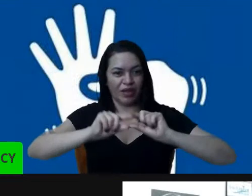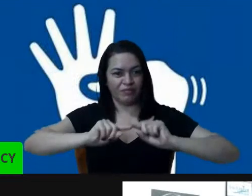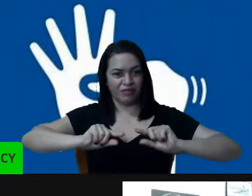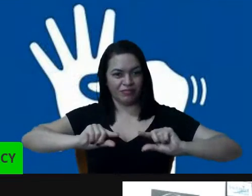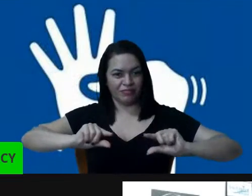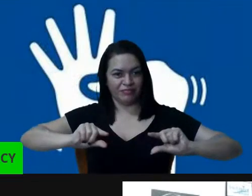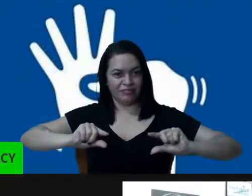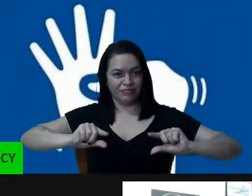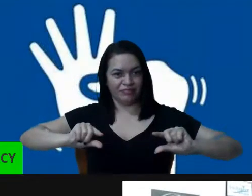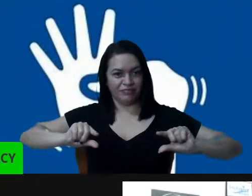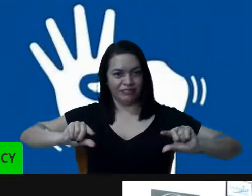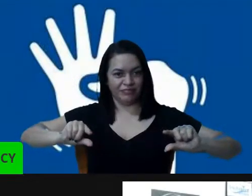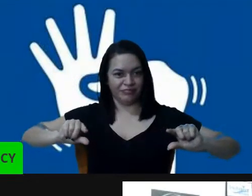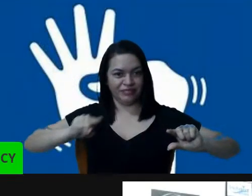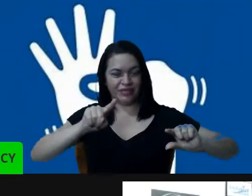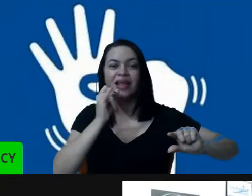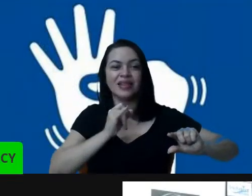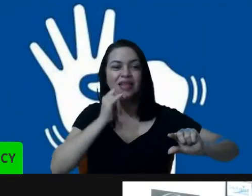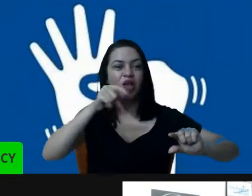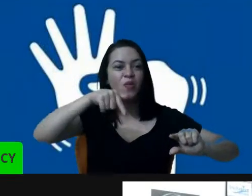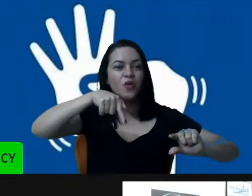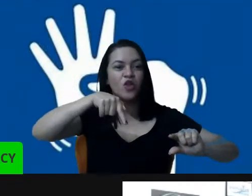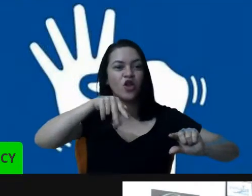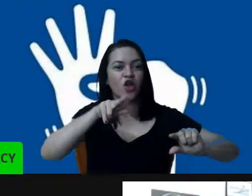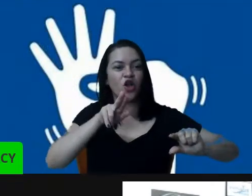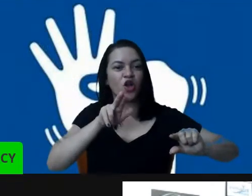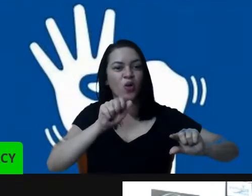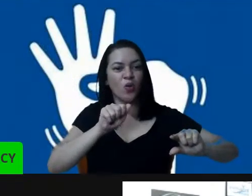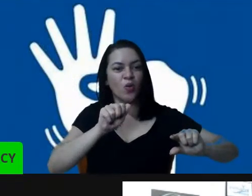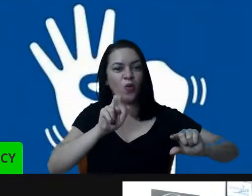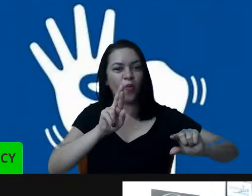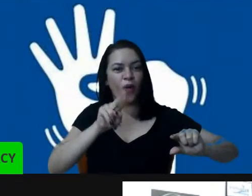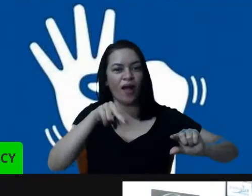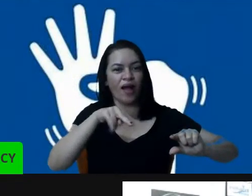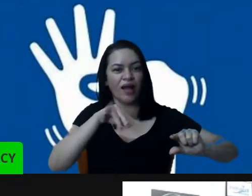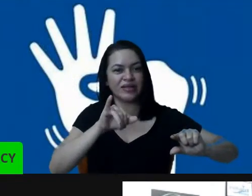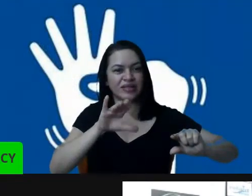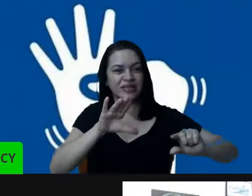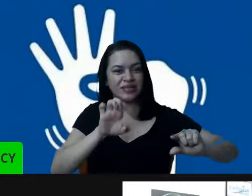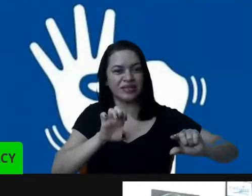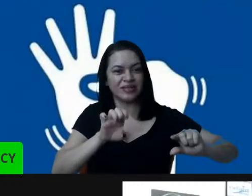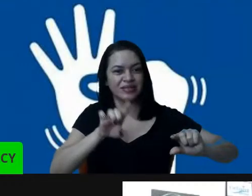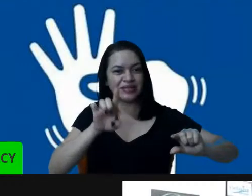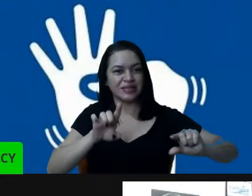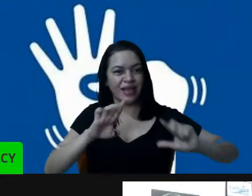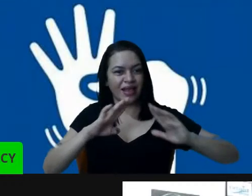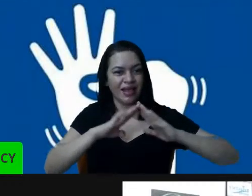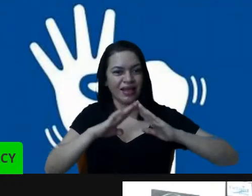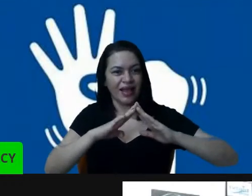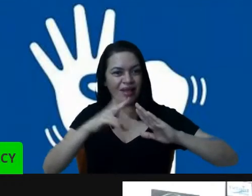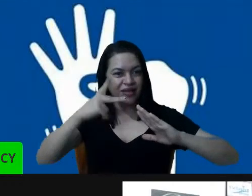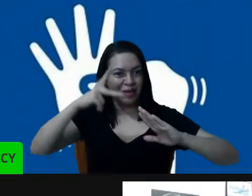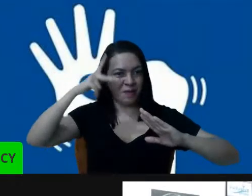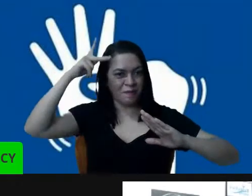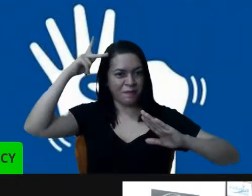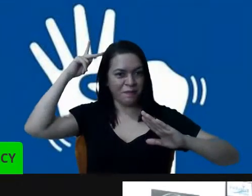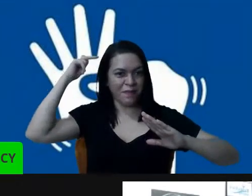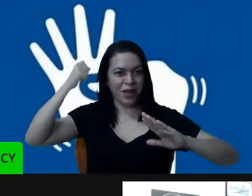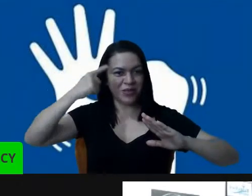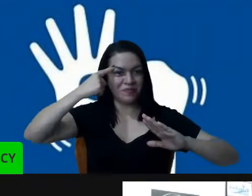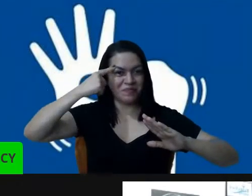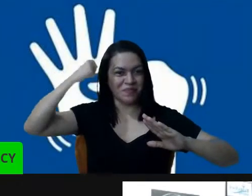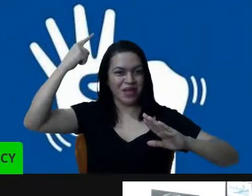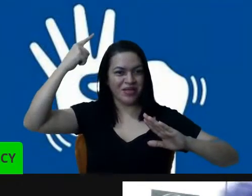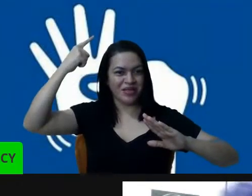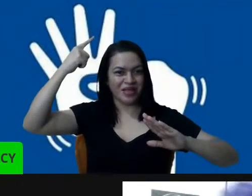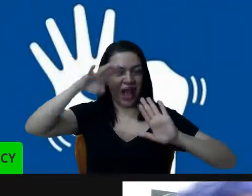Itabarra é tempo de guarnição em casa, né? A gente está começando. A Pajama deu a brilhante ideia e a gente está começando a puxar essa campanha a partir de